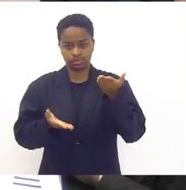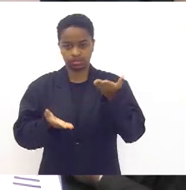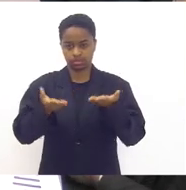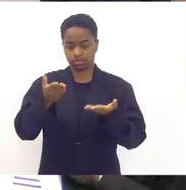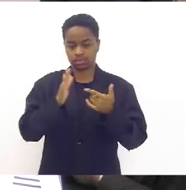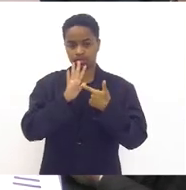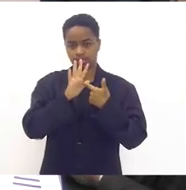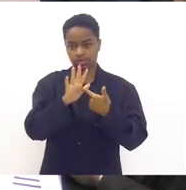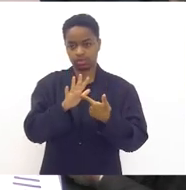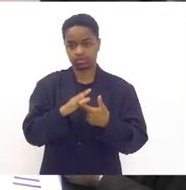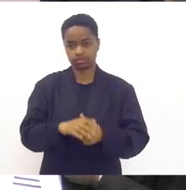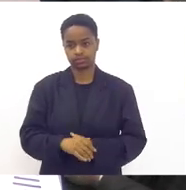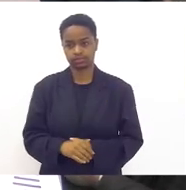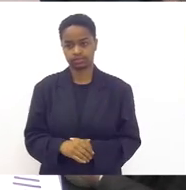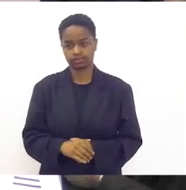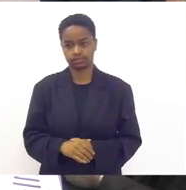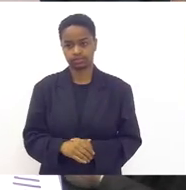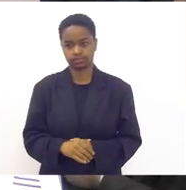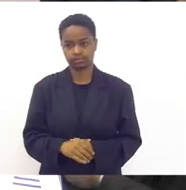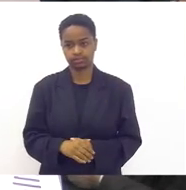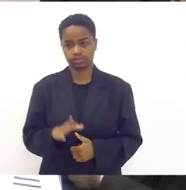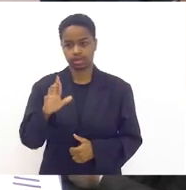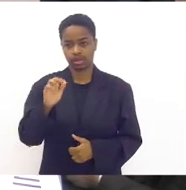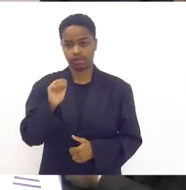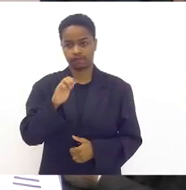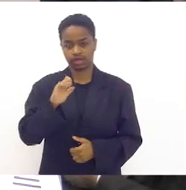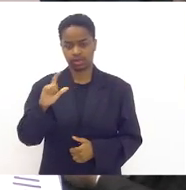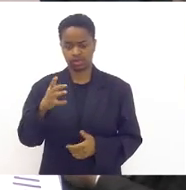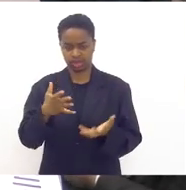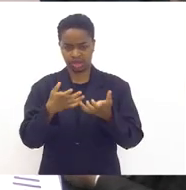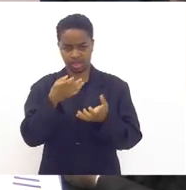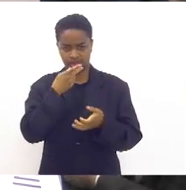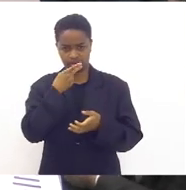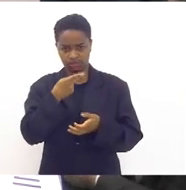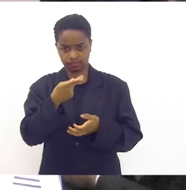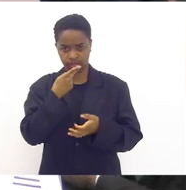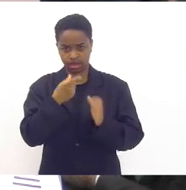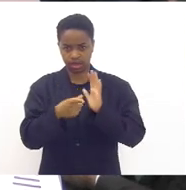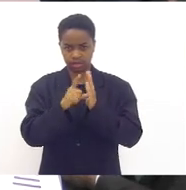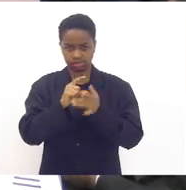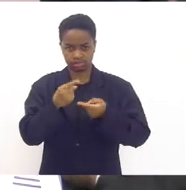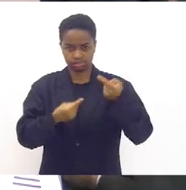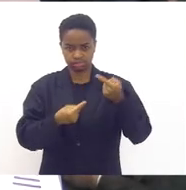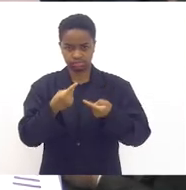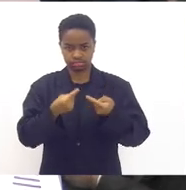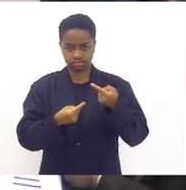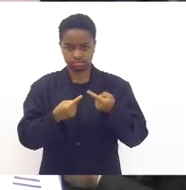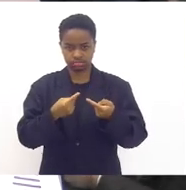então são disponíveis aqui para... Rafael, quer fazer alguma observação antes da gente começar o debate?